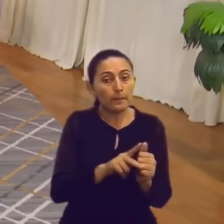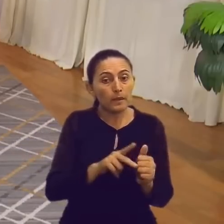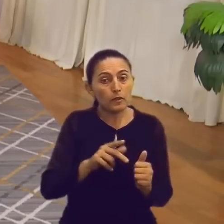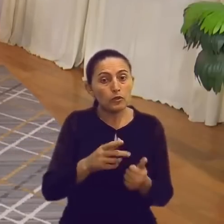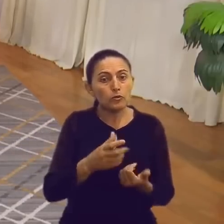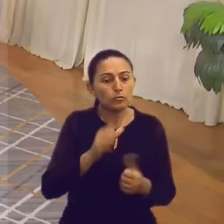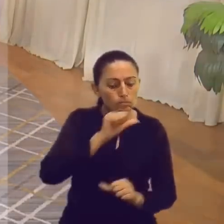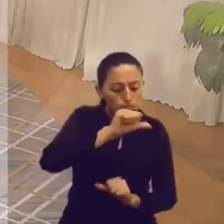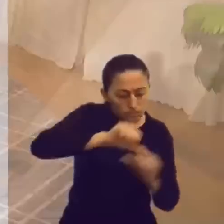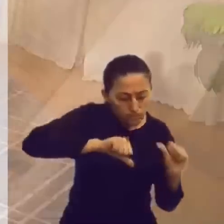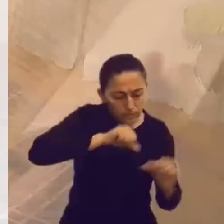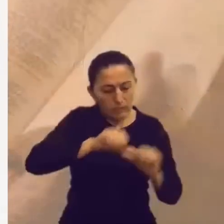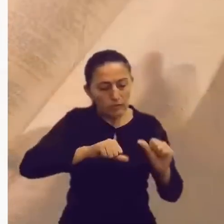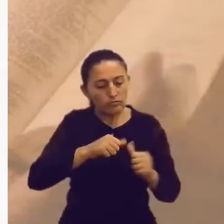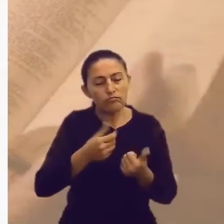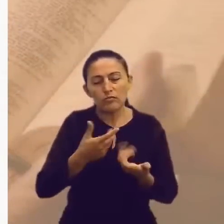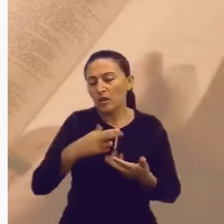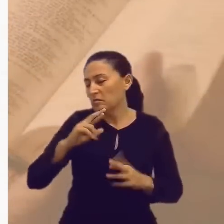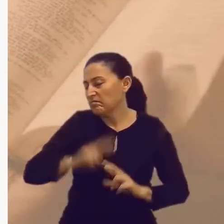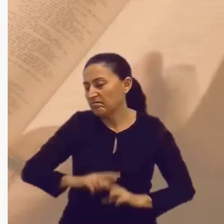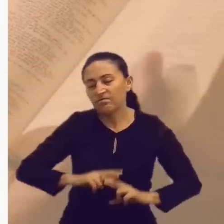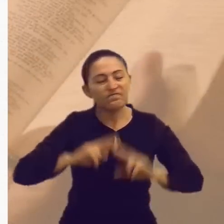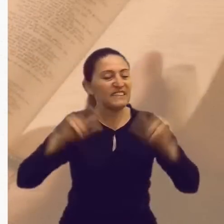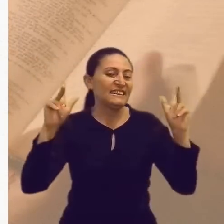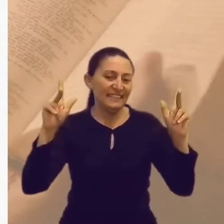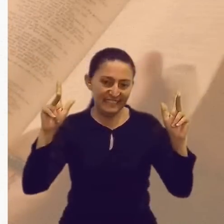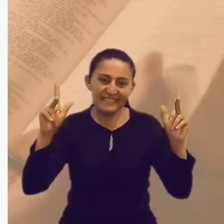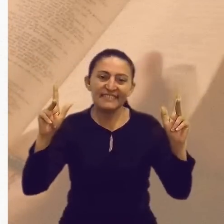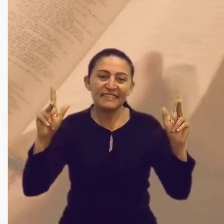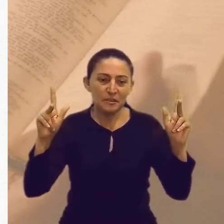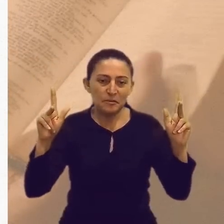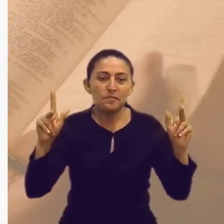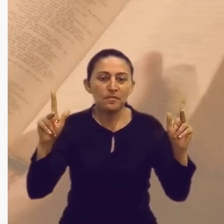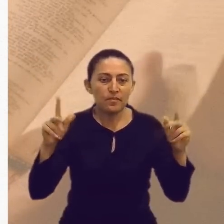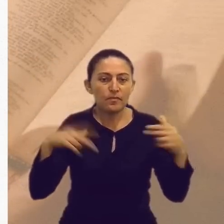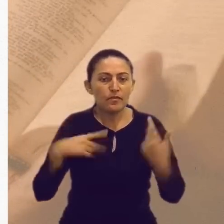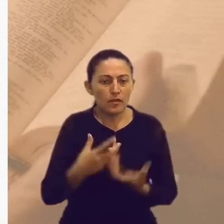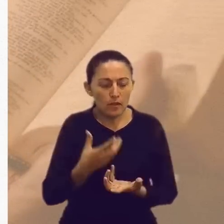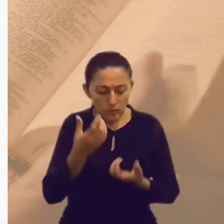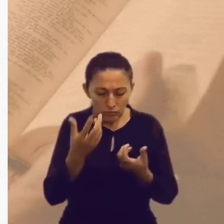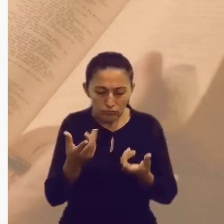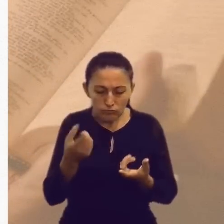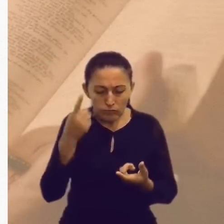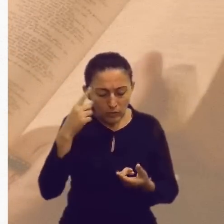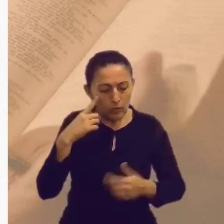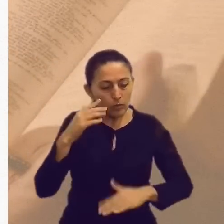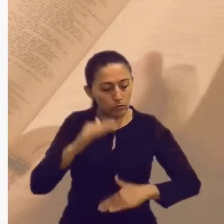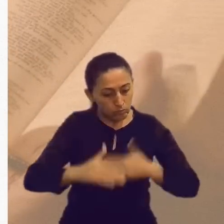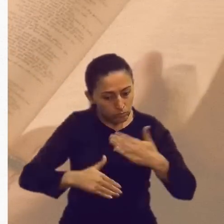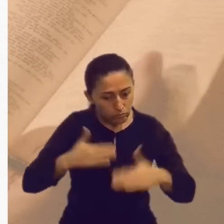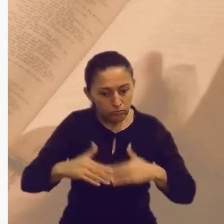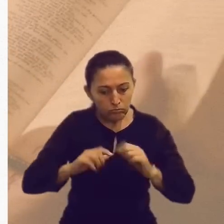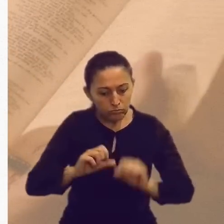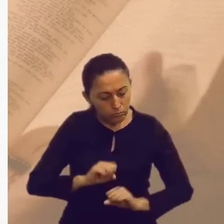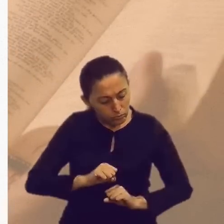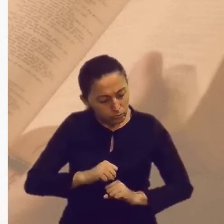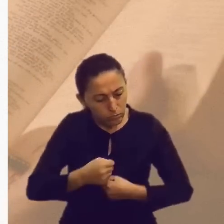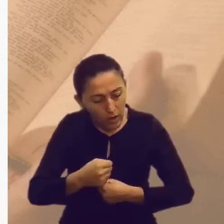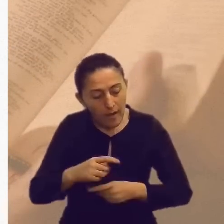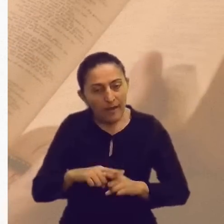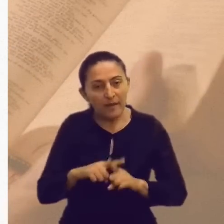porém, era bem diverso. Conservava o antigo fervor, mas